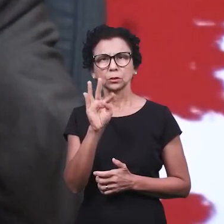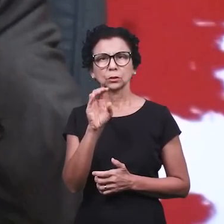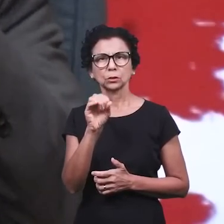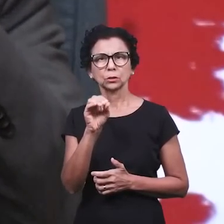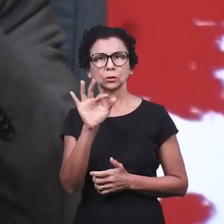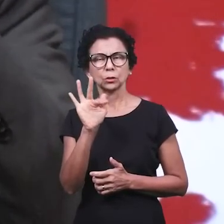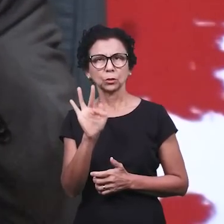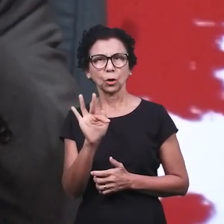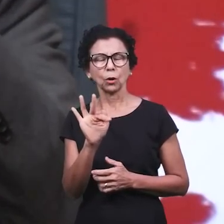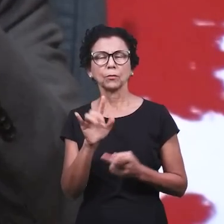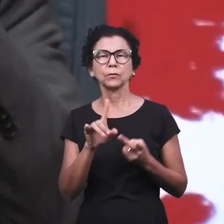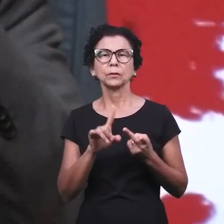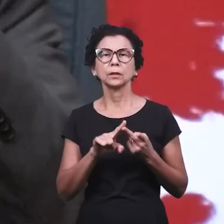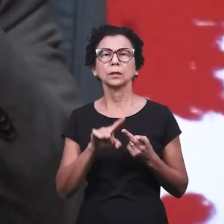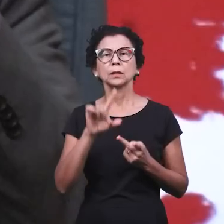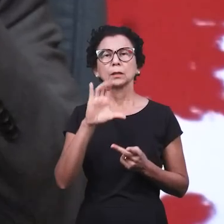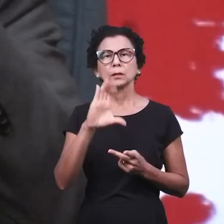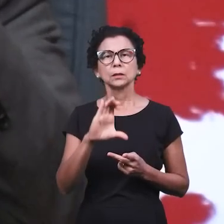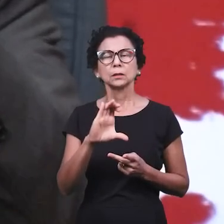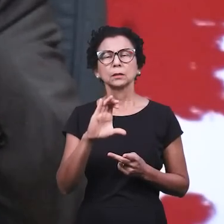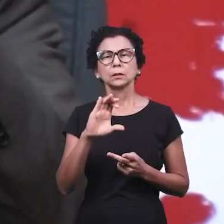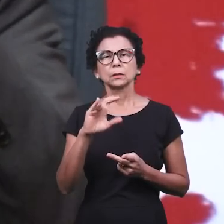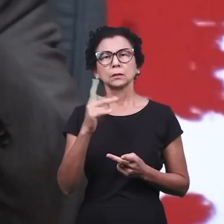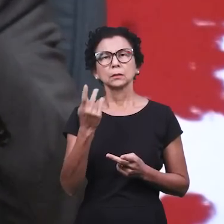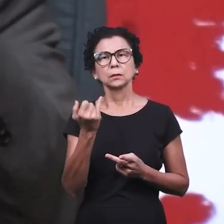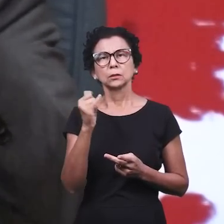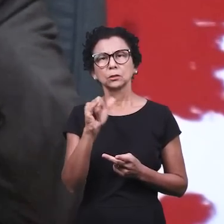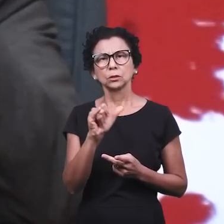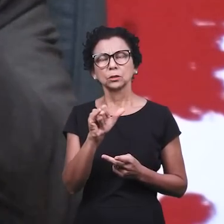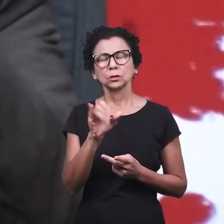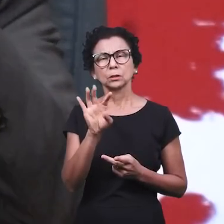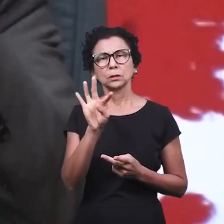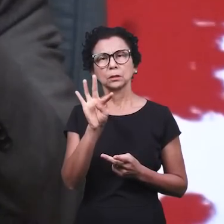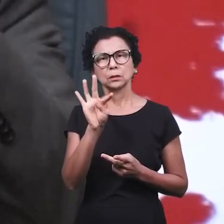que dizia o seguinte: Deus anelava um